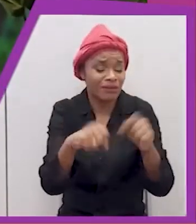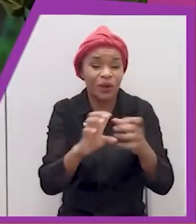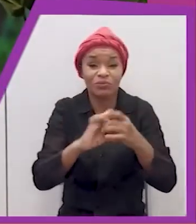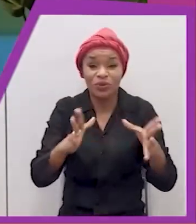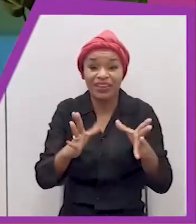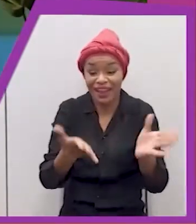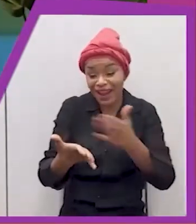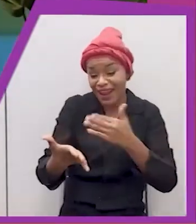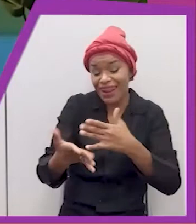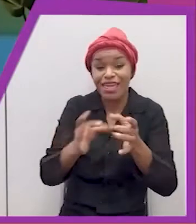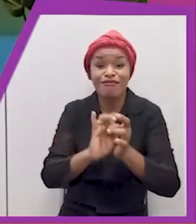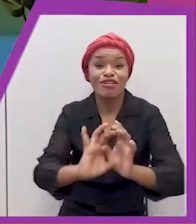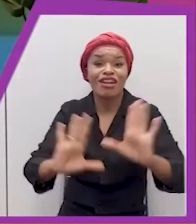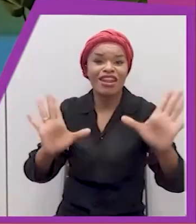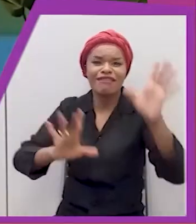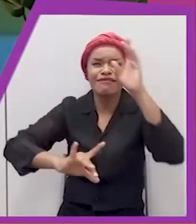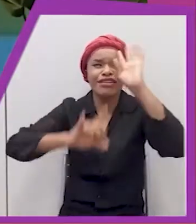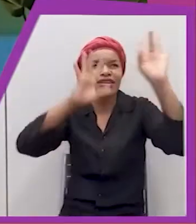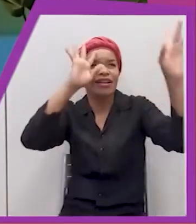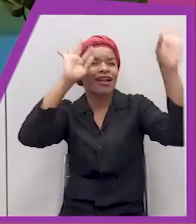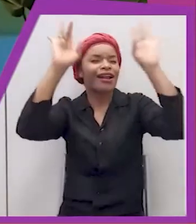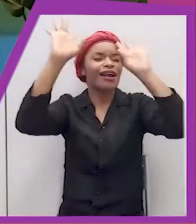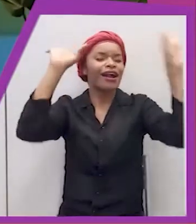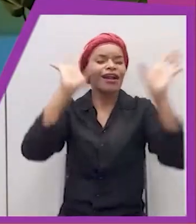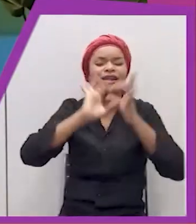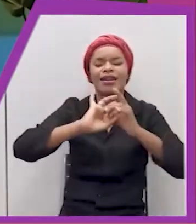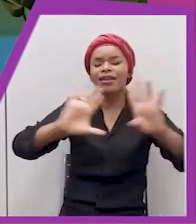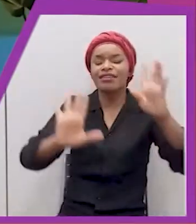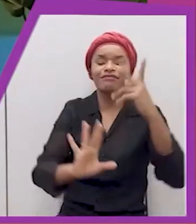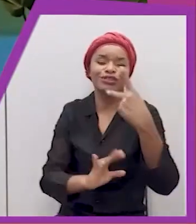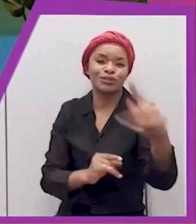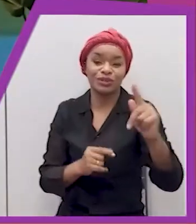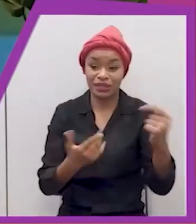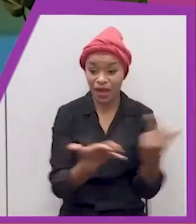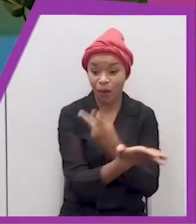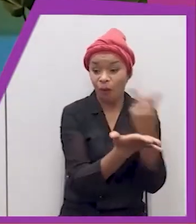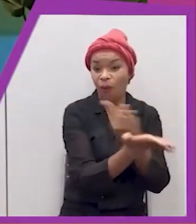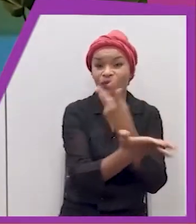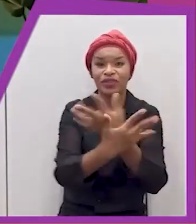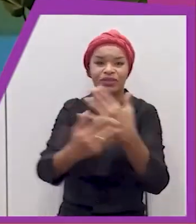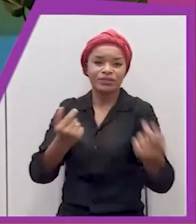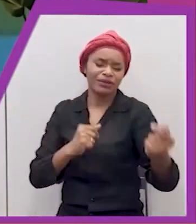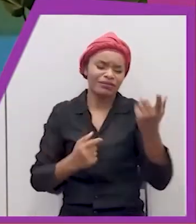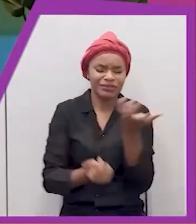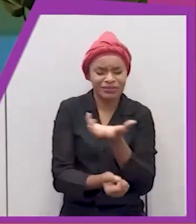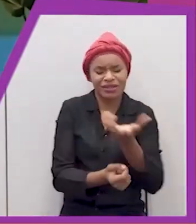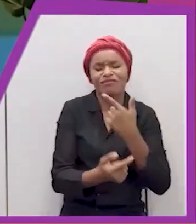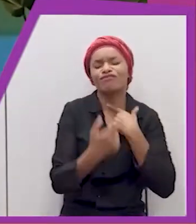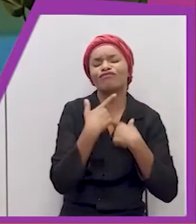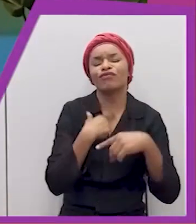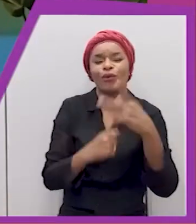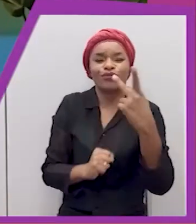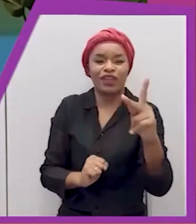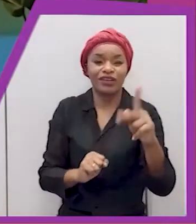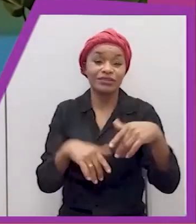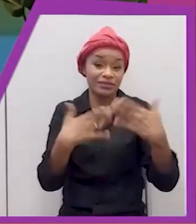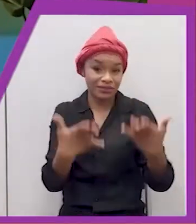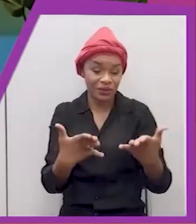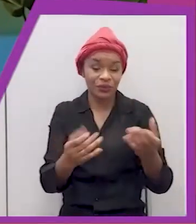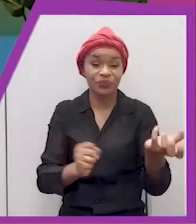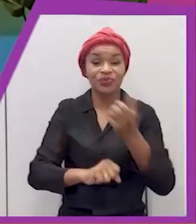espaço sideral ou você pode Imagina que maravilha assim dentro de um livro você pode caminhar dentro de um rio